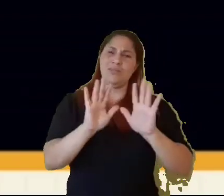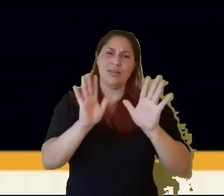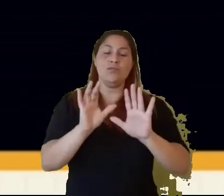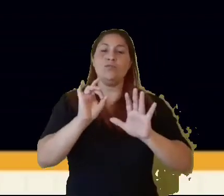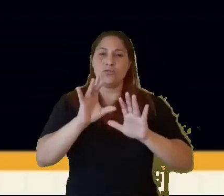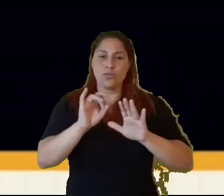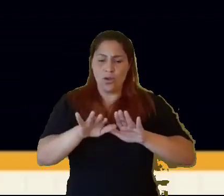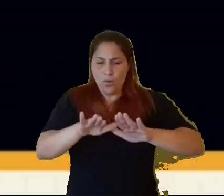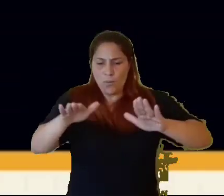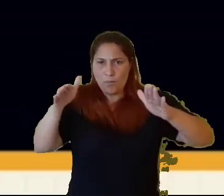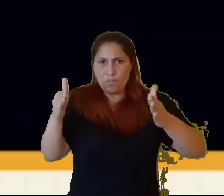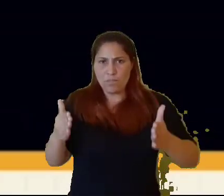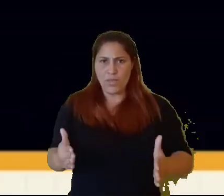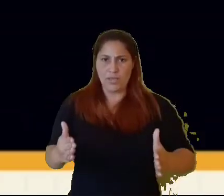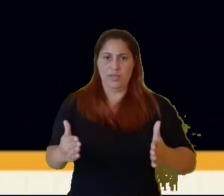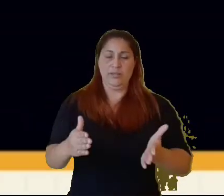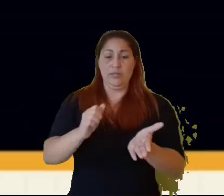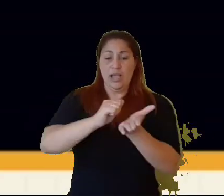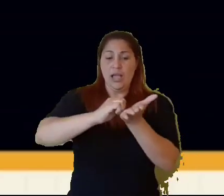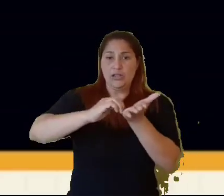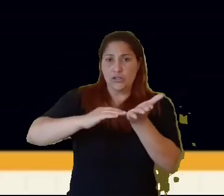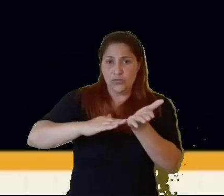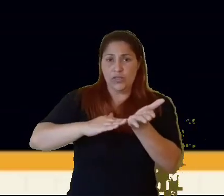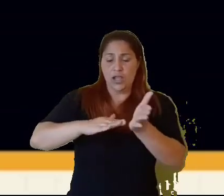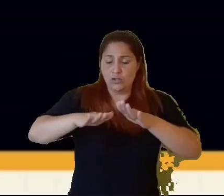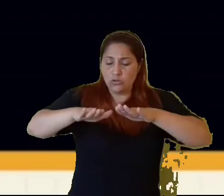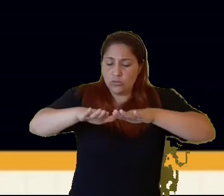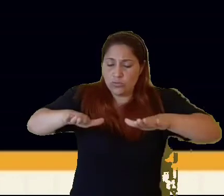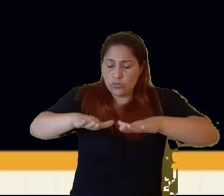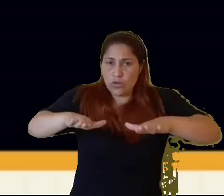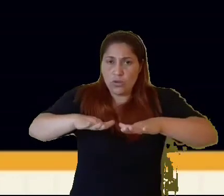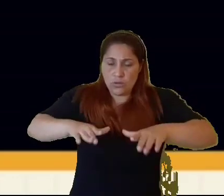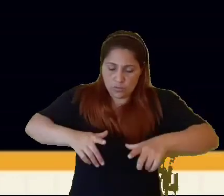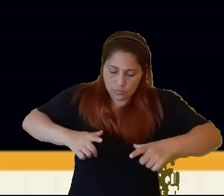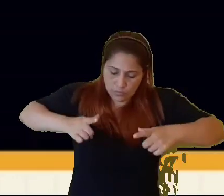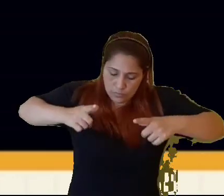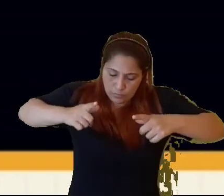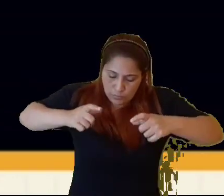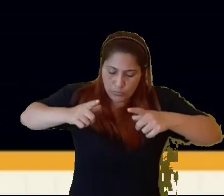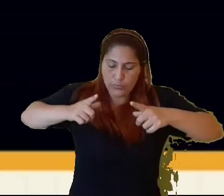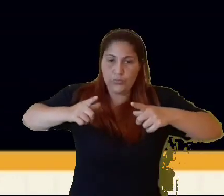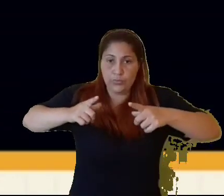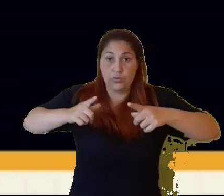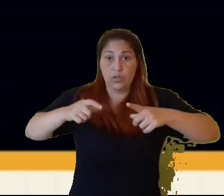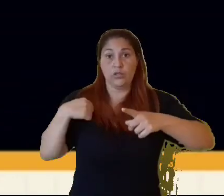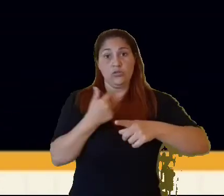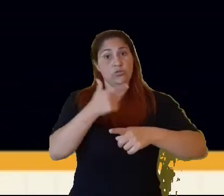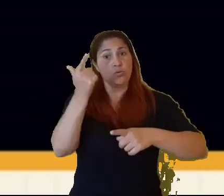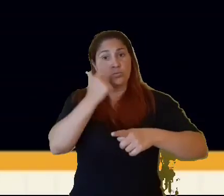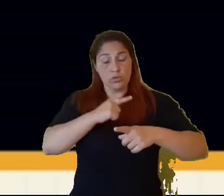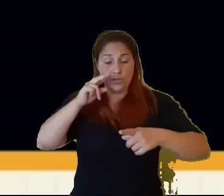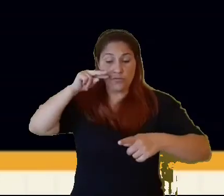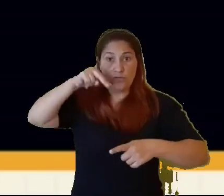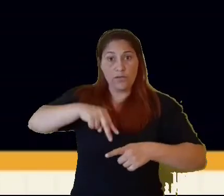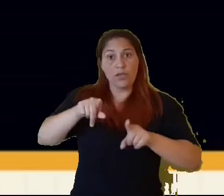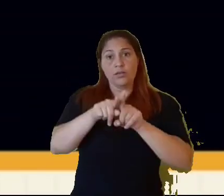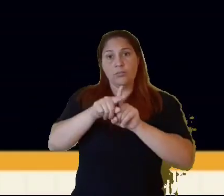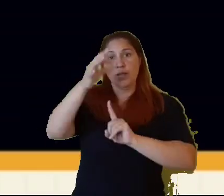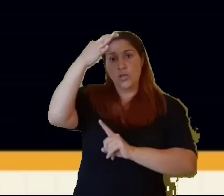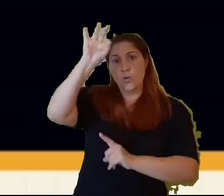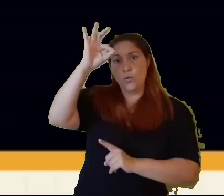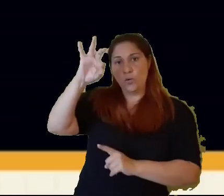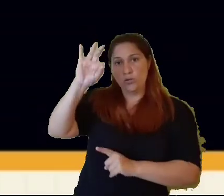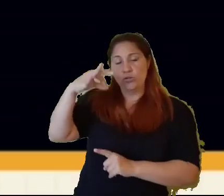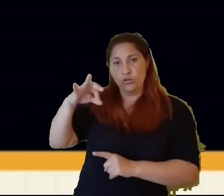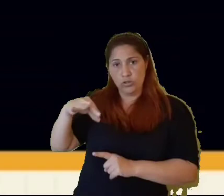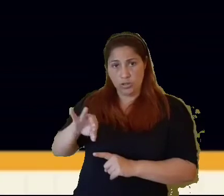com foco para que a gente possa ver a atividade, fazer até uma interação com vocês, uma correção. E aí